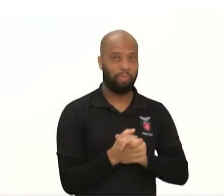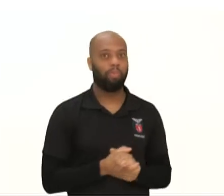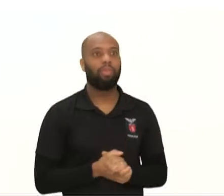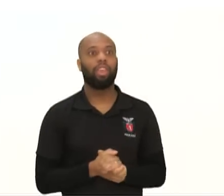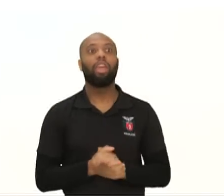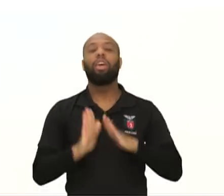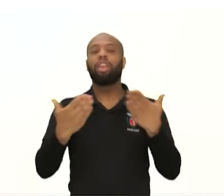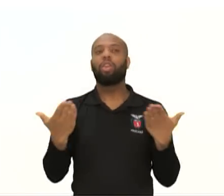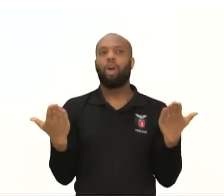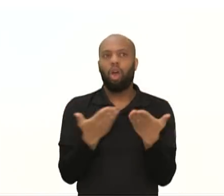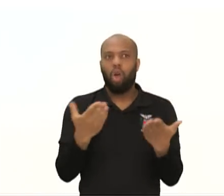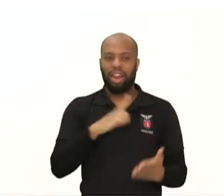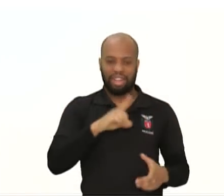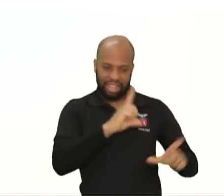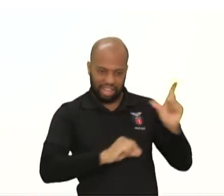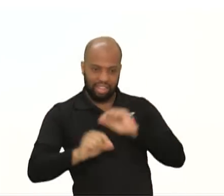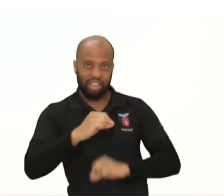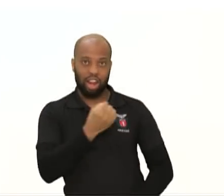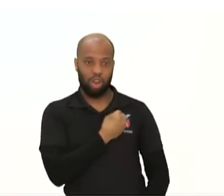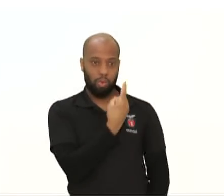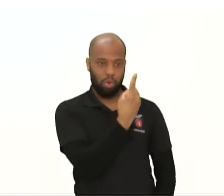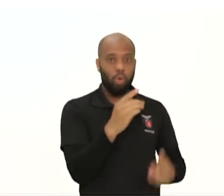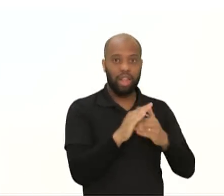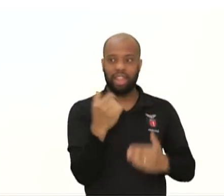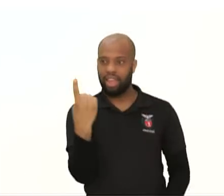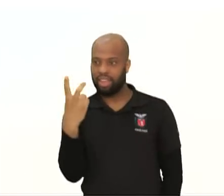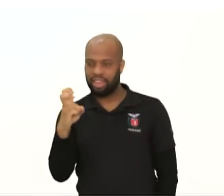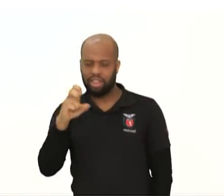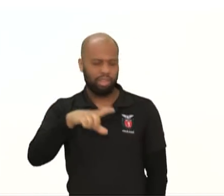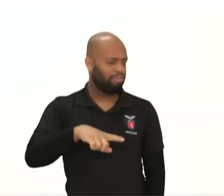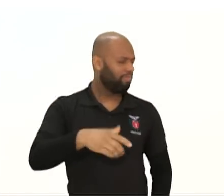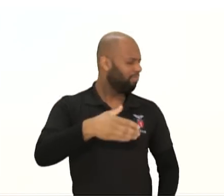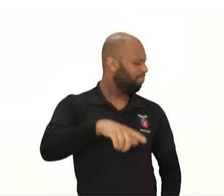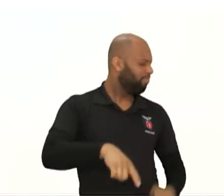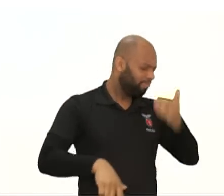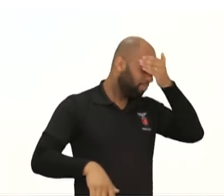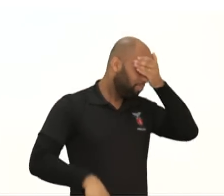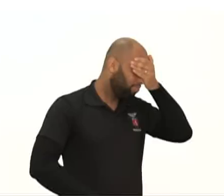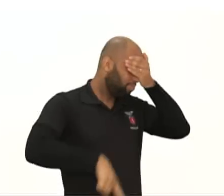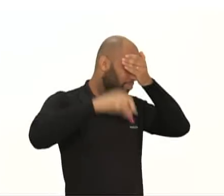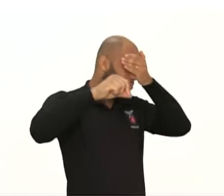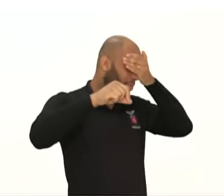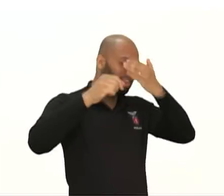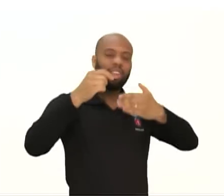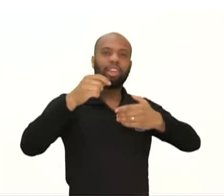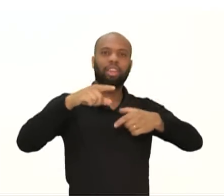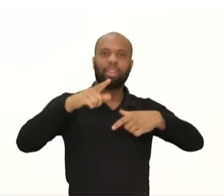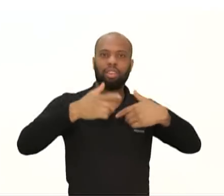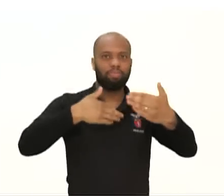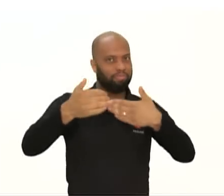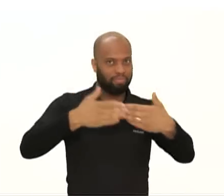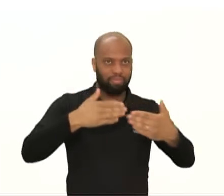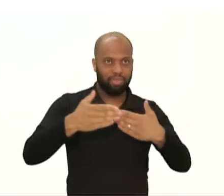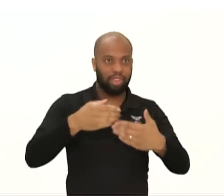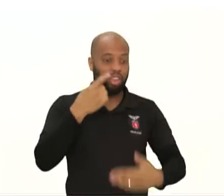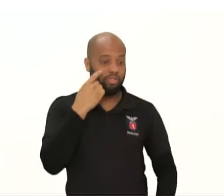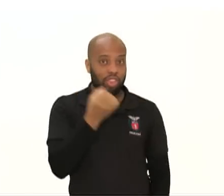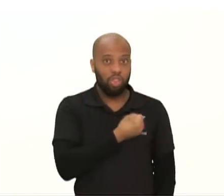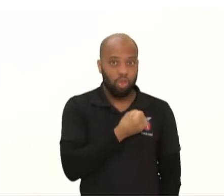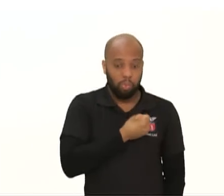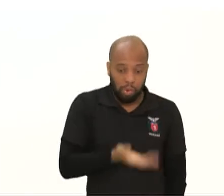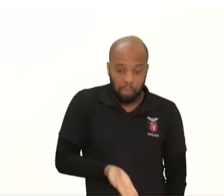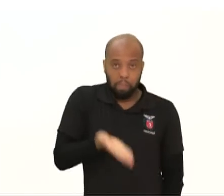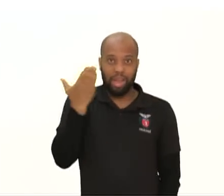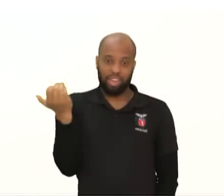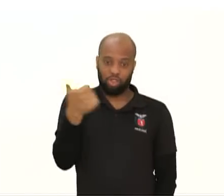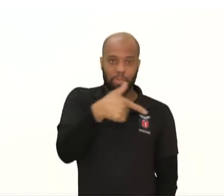bom? Numeradas de 1 a 15. Retira-se uma estrela ao acaso e observa-se que o número é maior que 6. Então, a